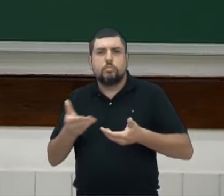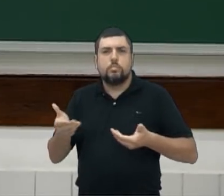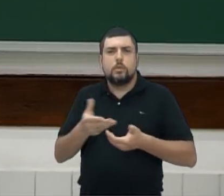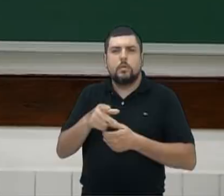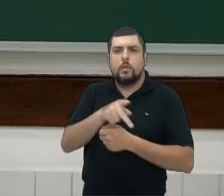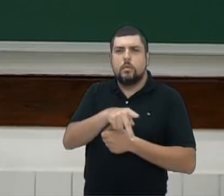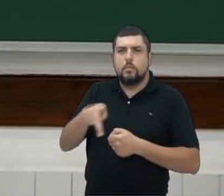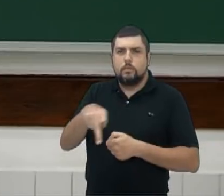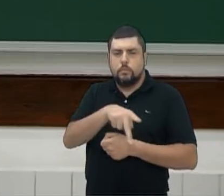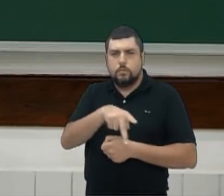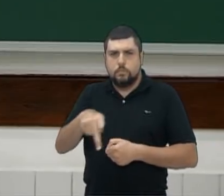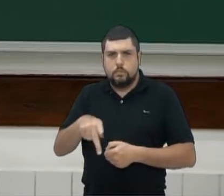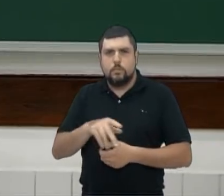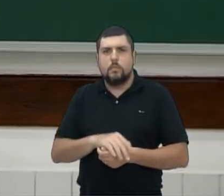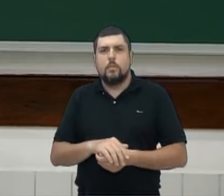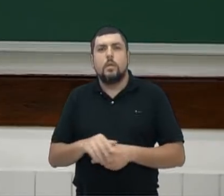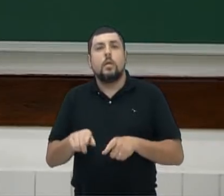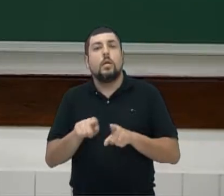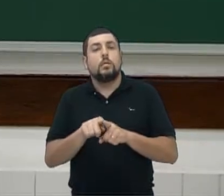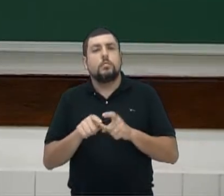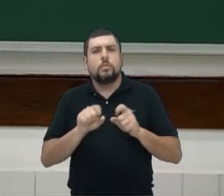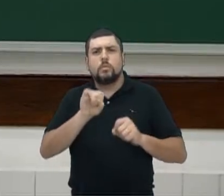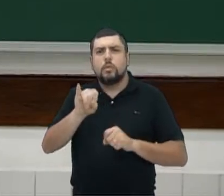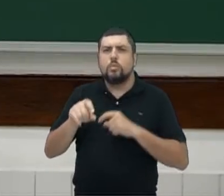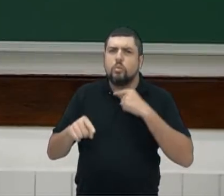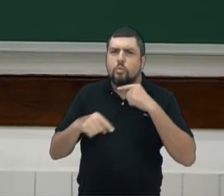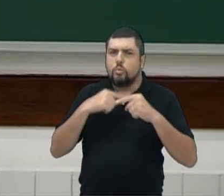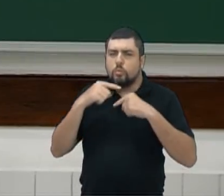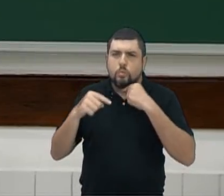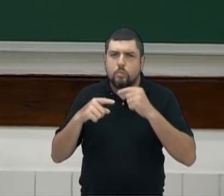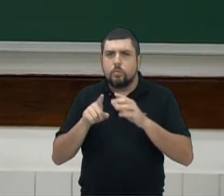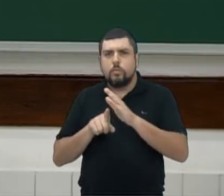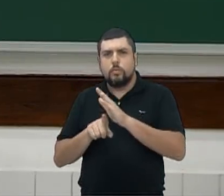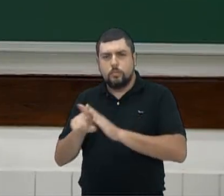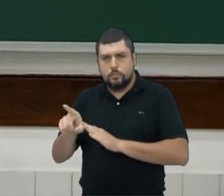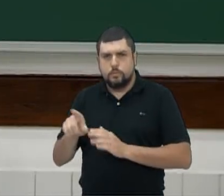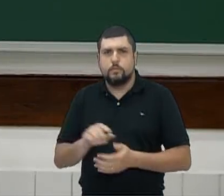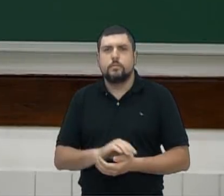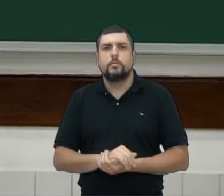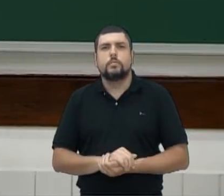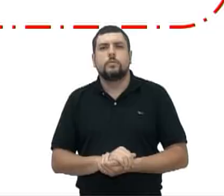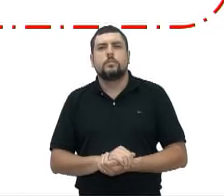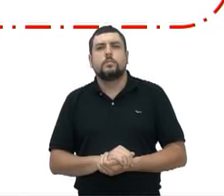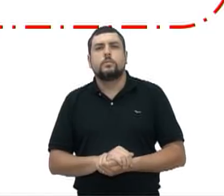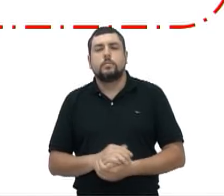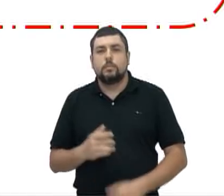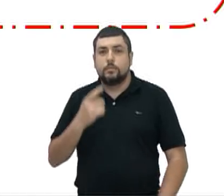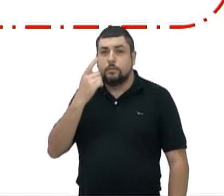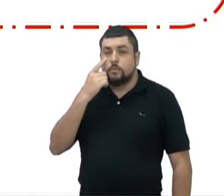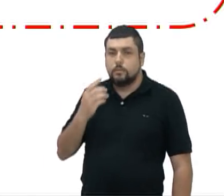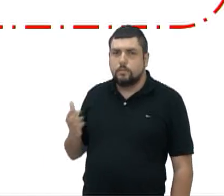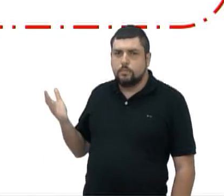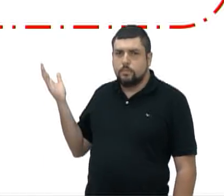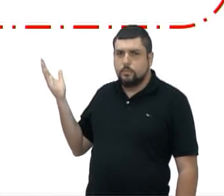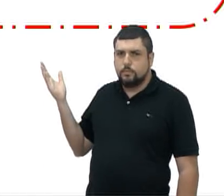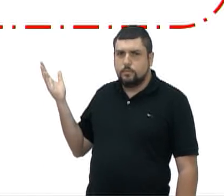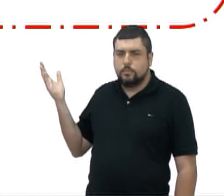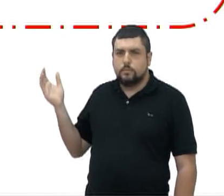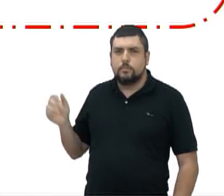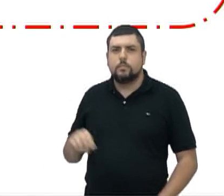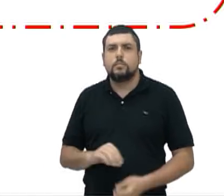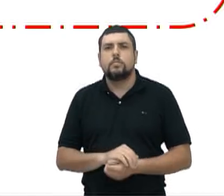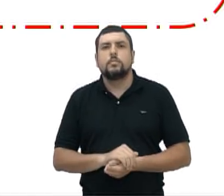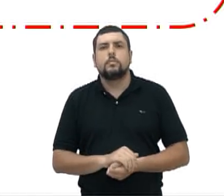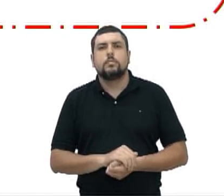professor ou professora e esclarecer eventuais dúvidas que possam ter ficado. Na tela aqui, ó, indique quais são